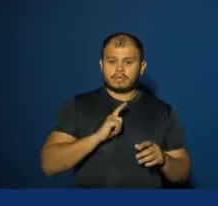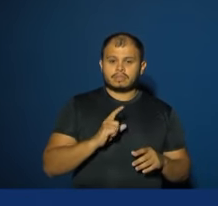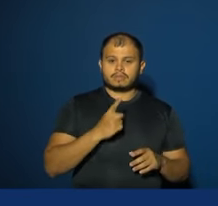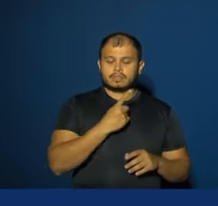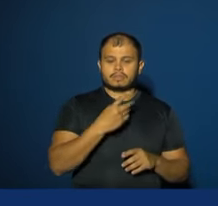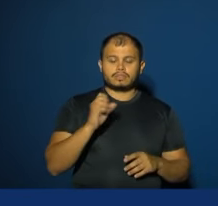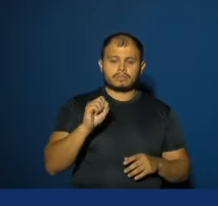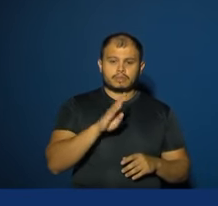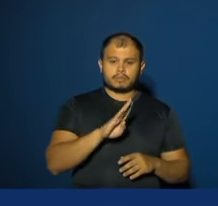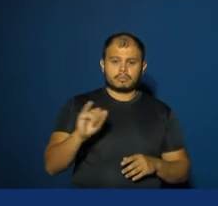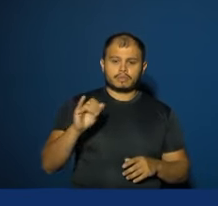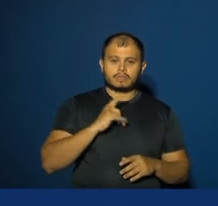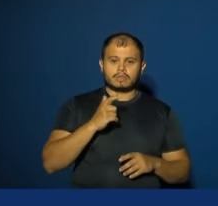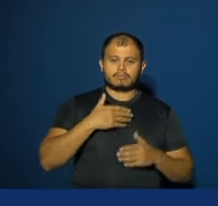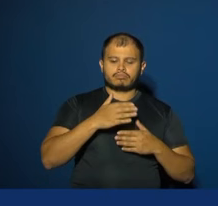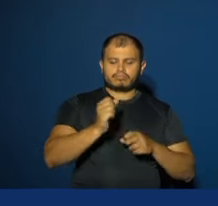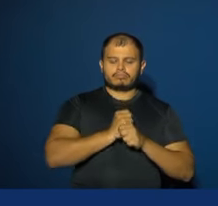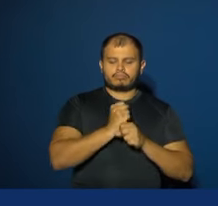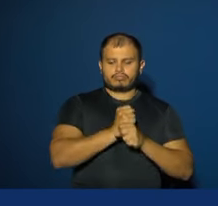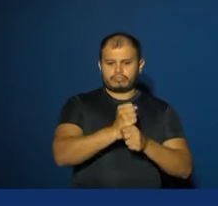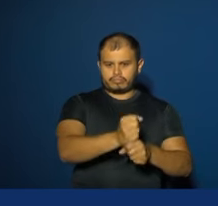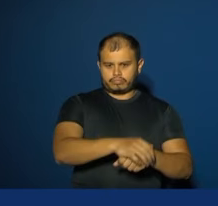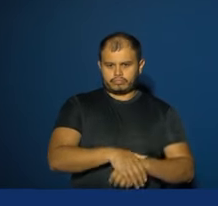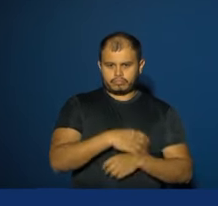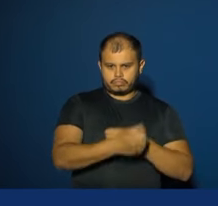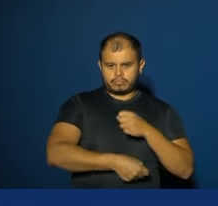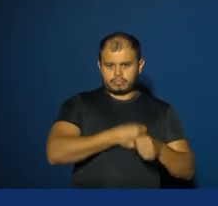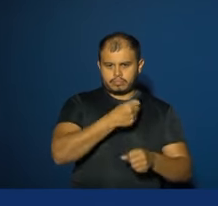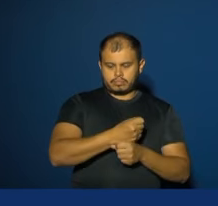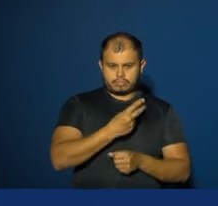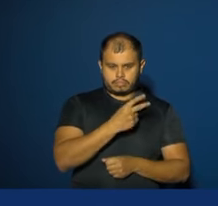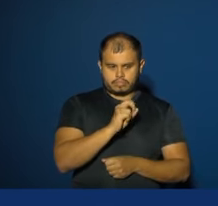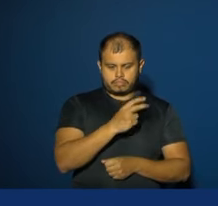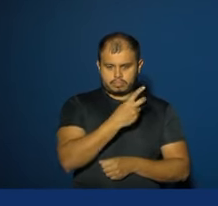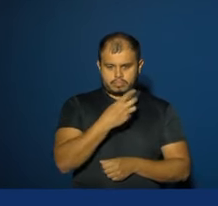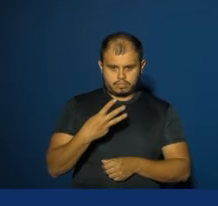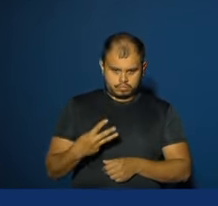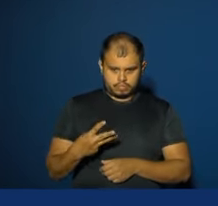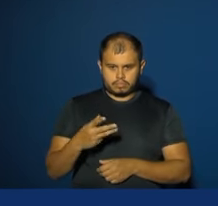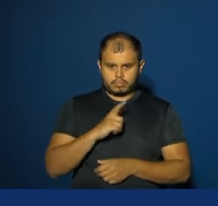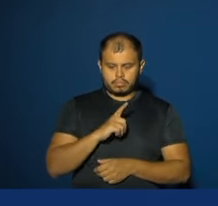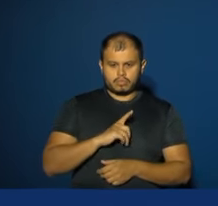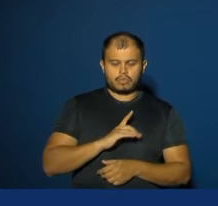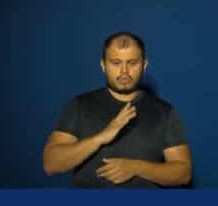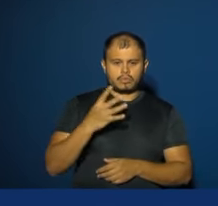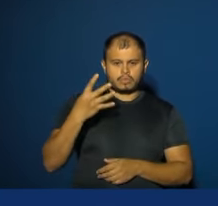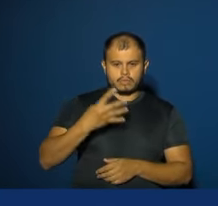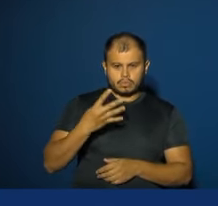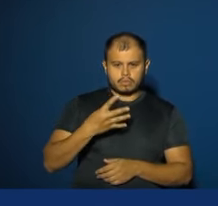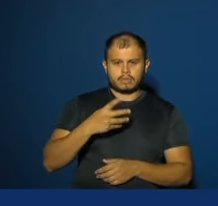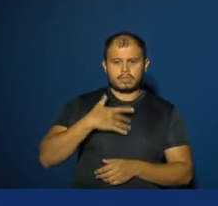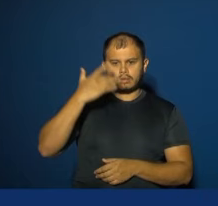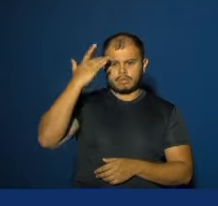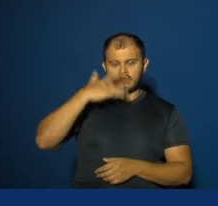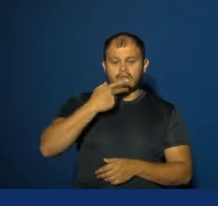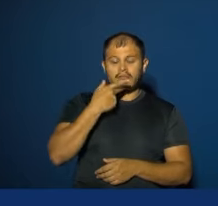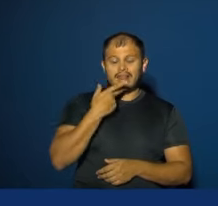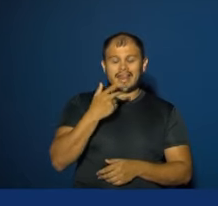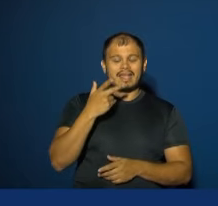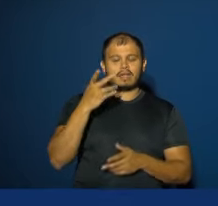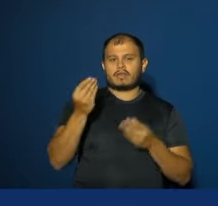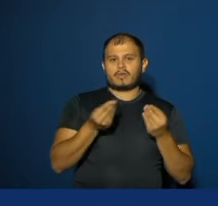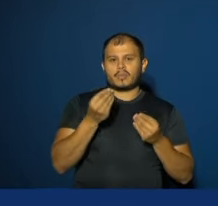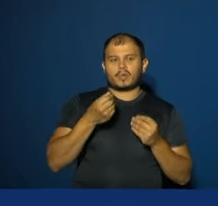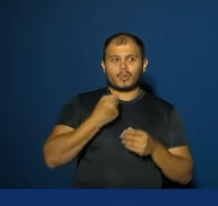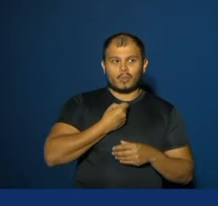investimentos nos próximos nos próximos anos o ano 2023 e eu enfim estou num qu period portanto lamento não poder falar em números concretos